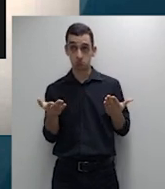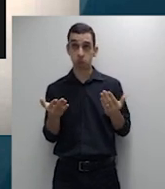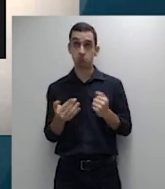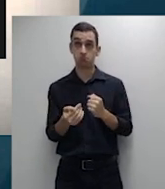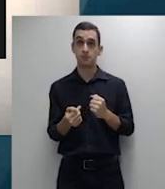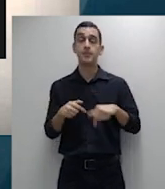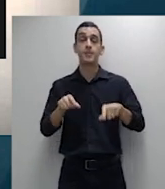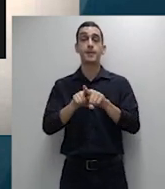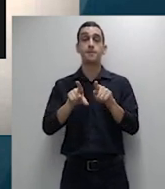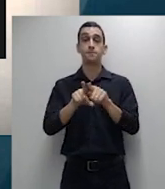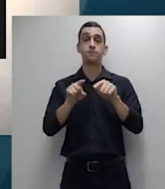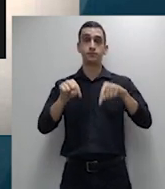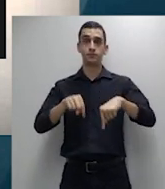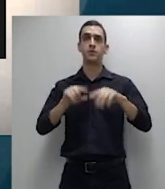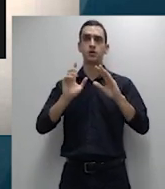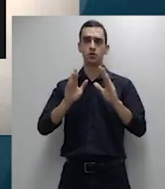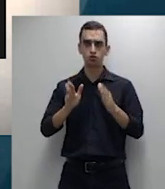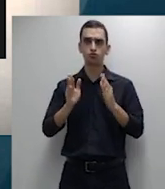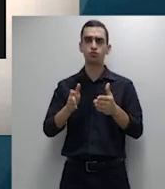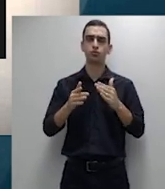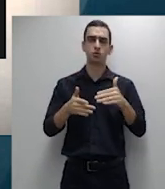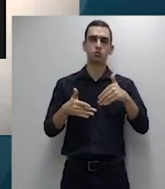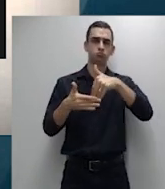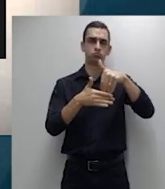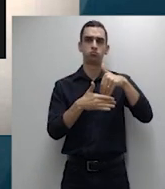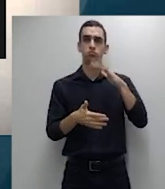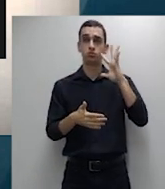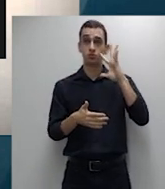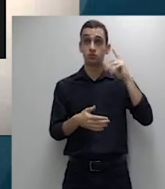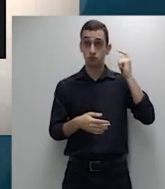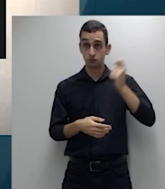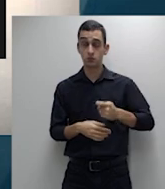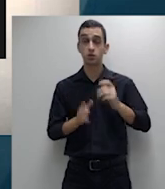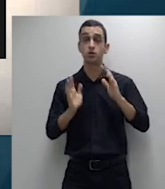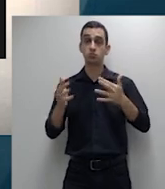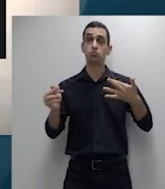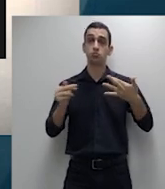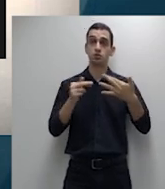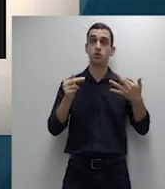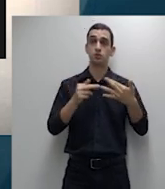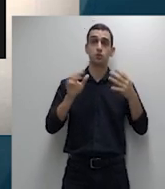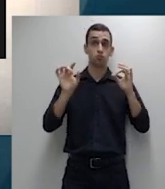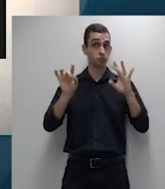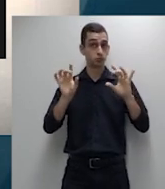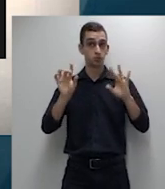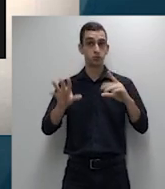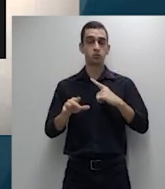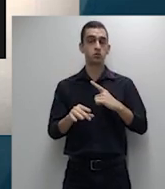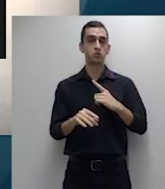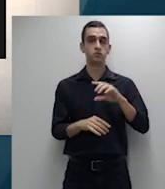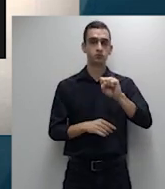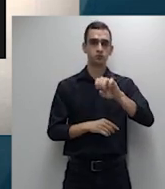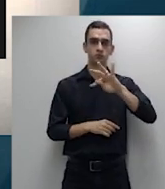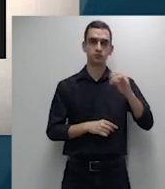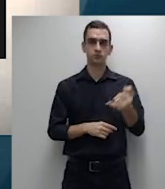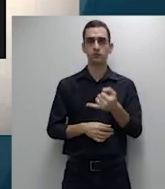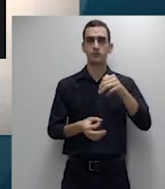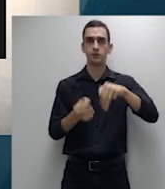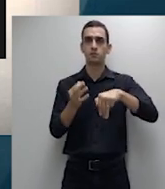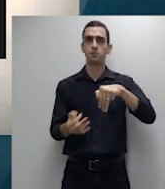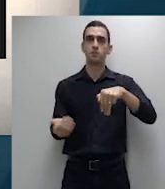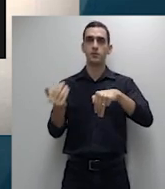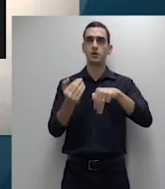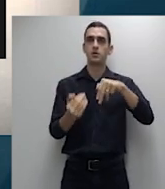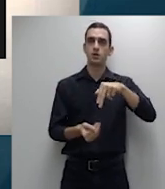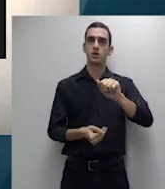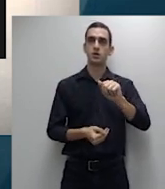esse acorda foi objeto de recurso extraordinário eu me refiro ao caso no STJ e ela queria do vírus Napoleão julgado